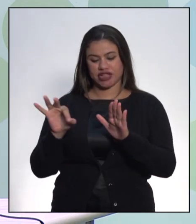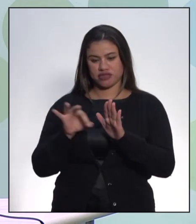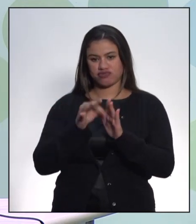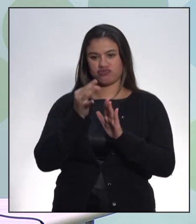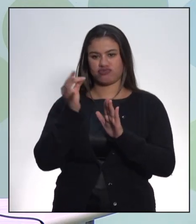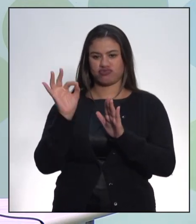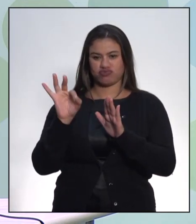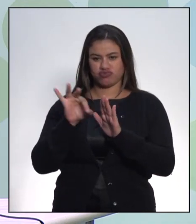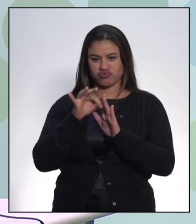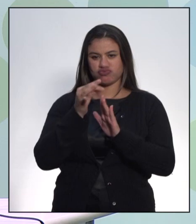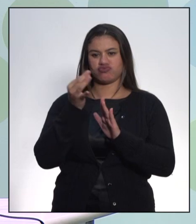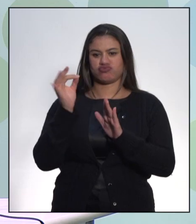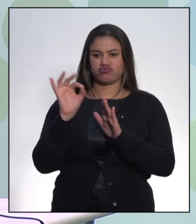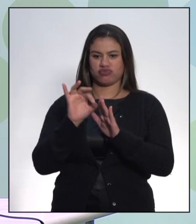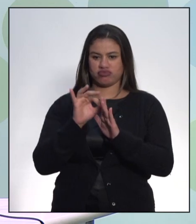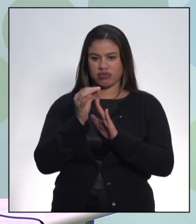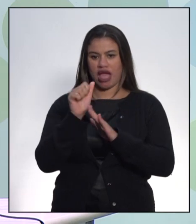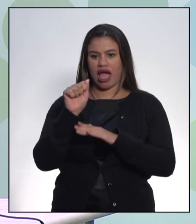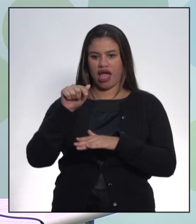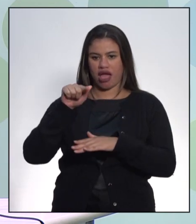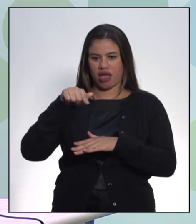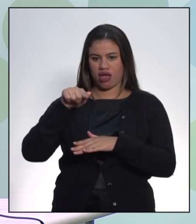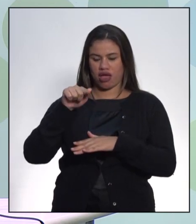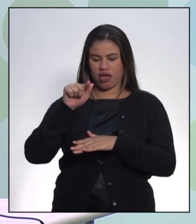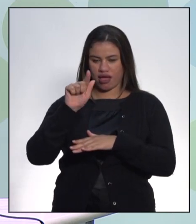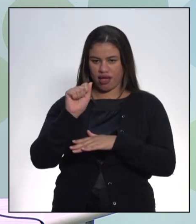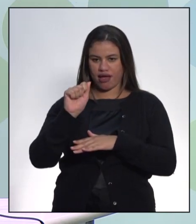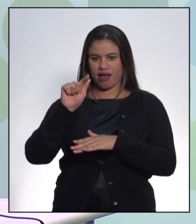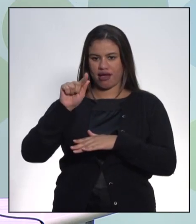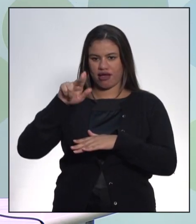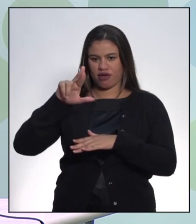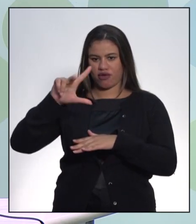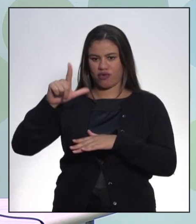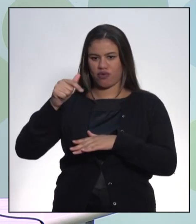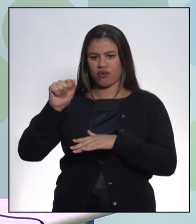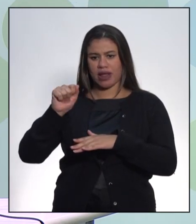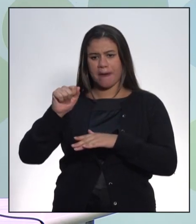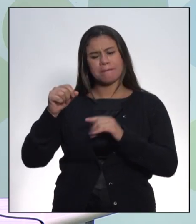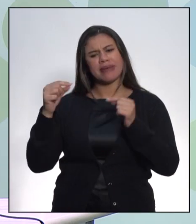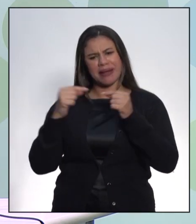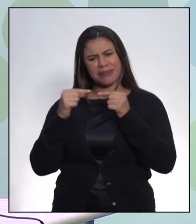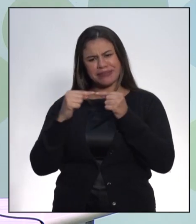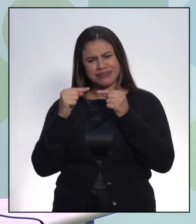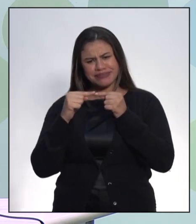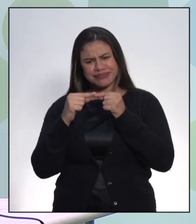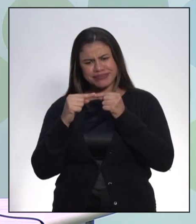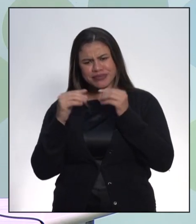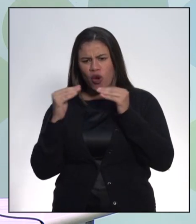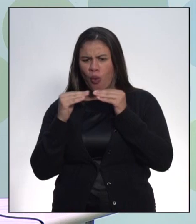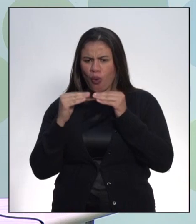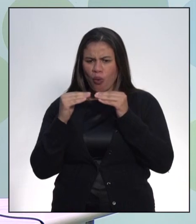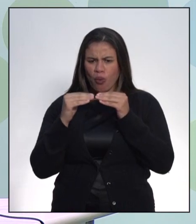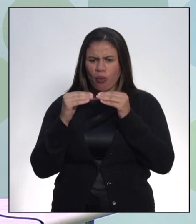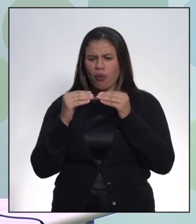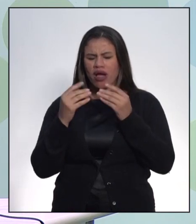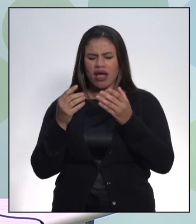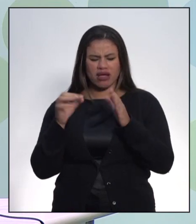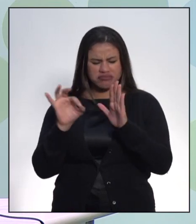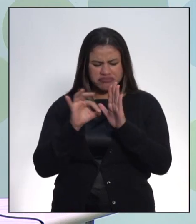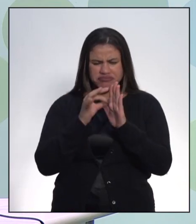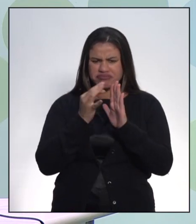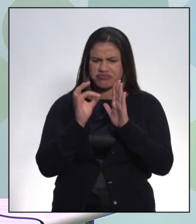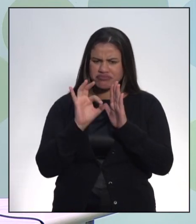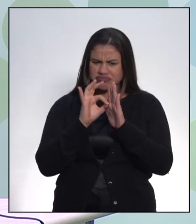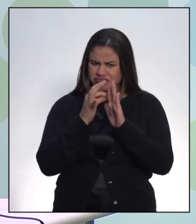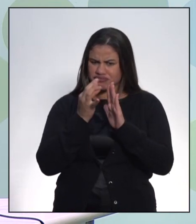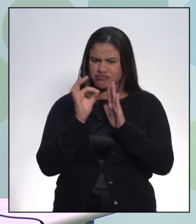agulha, mas na realidade essa linha e essa agulha estão com características que não são de linha e de agulha, né? Estamos falando de